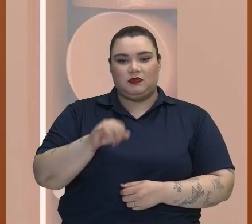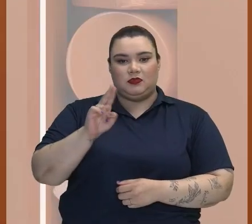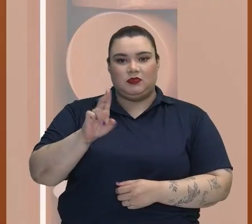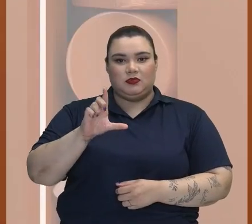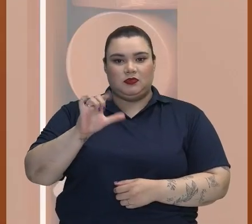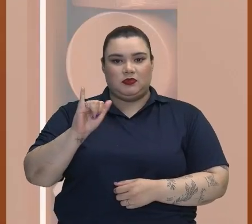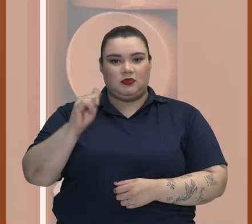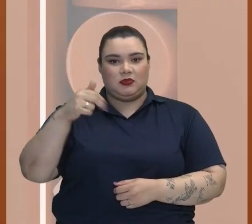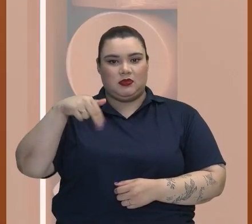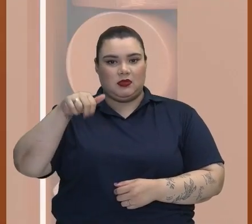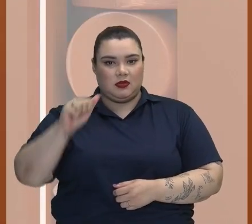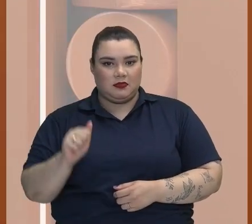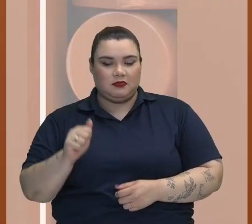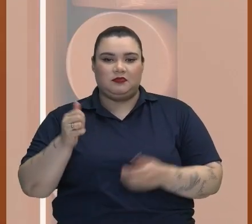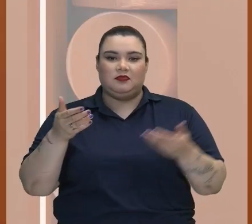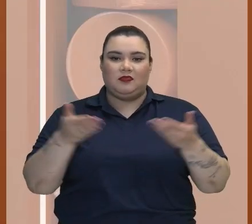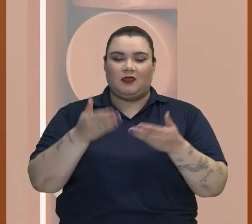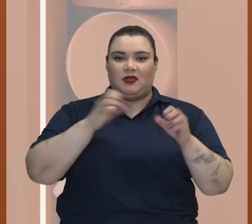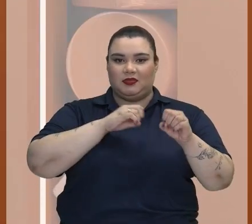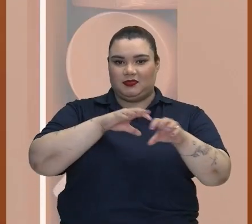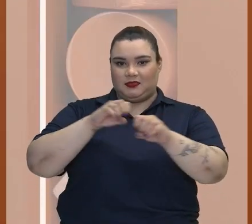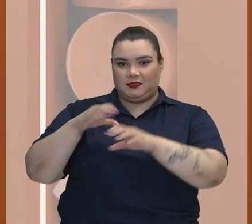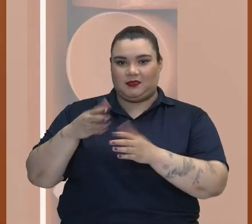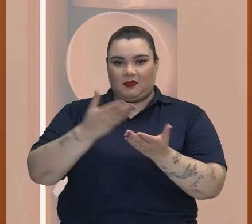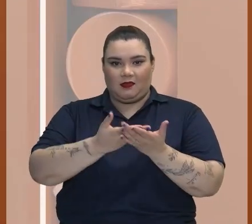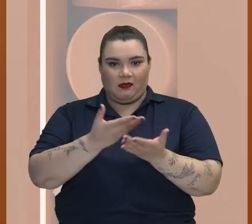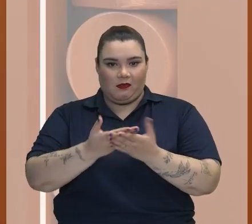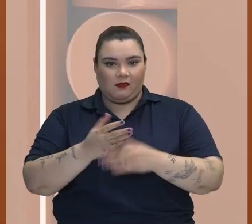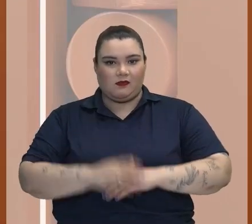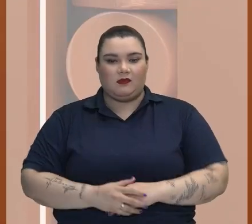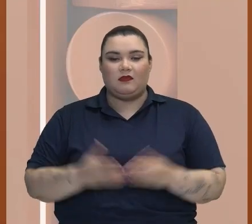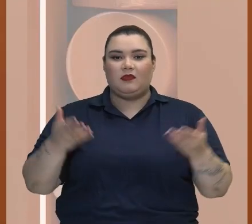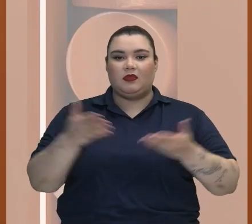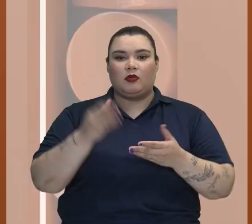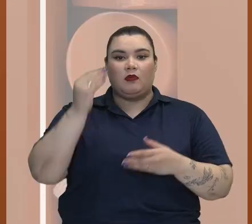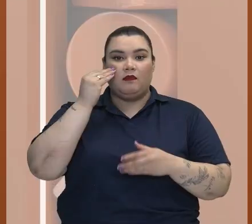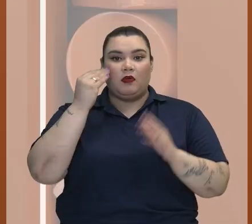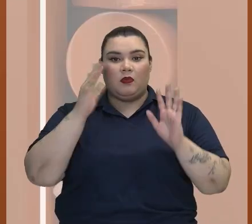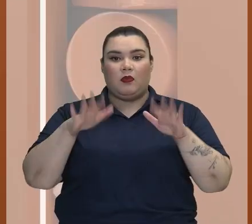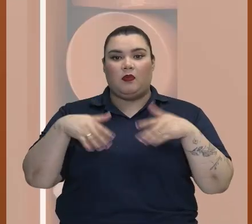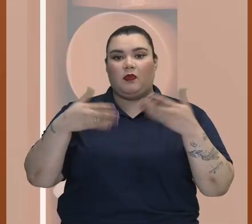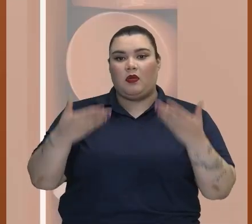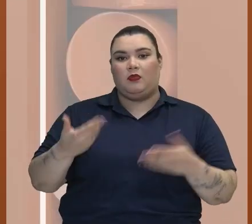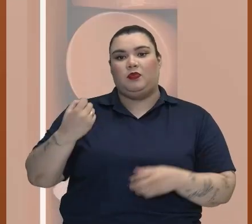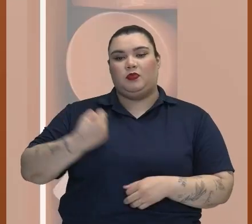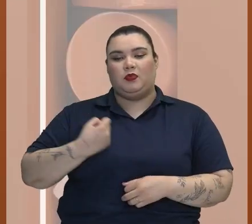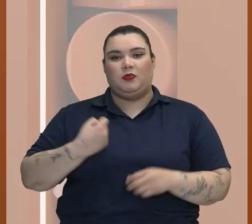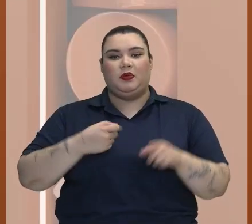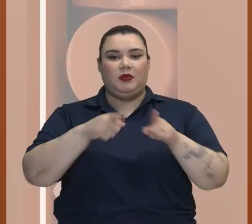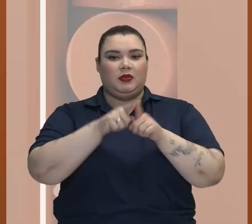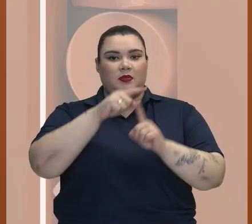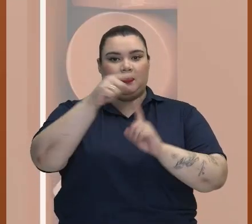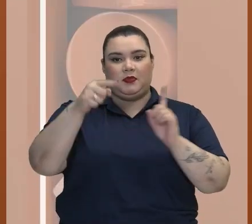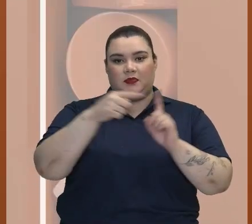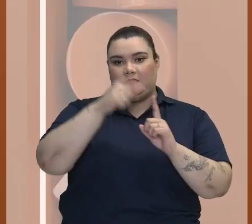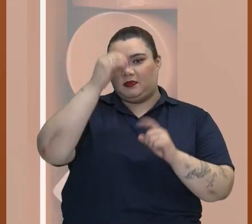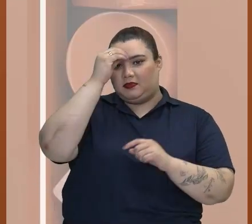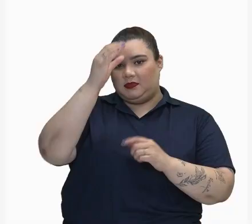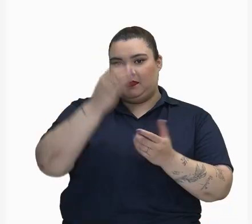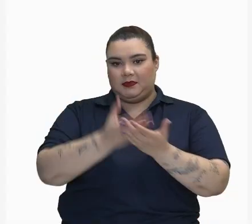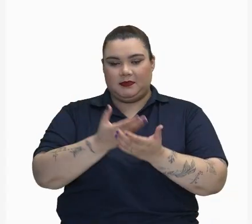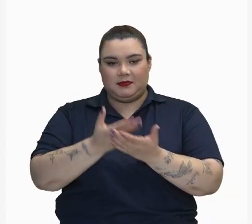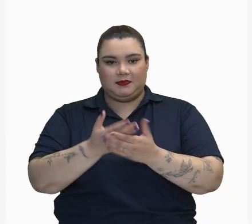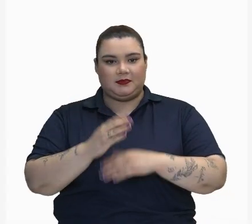estarei acompanhando vocês ao longo de todo este momento. Vamos agora verificar qual o número e o objeto de conhecimento de nossa